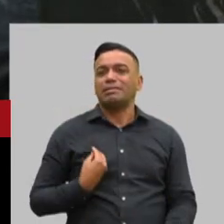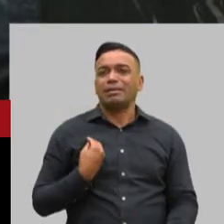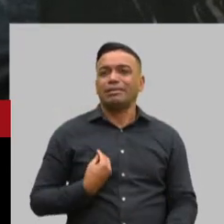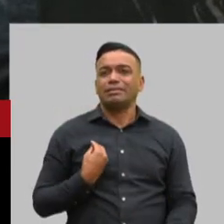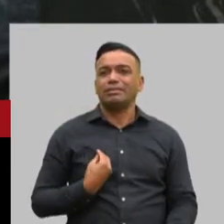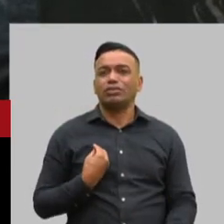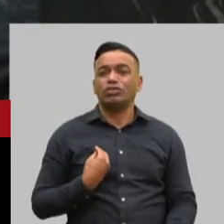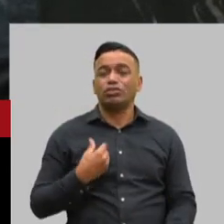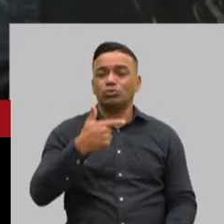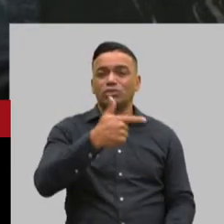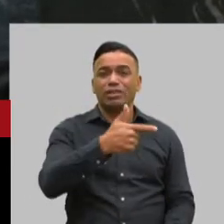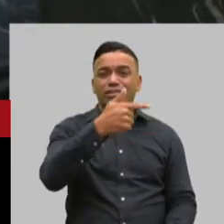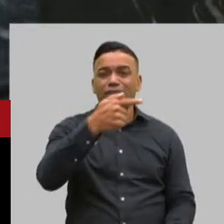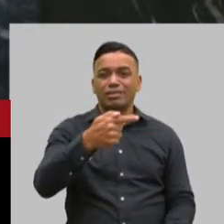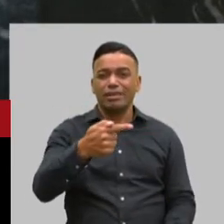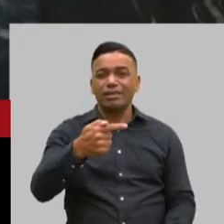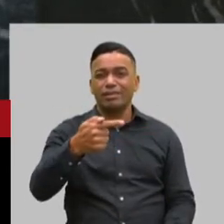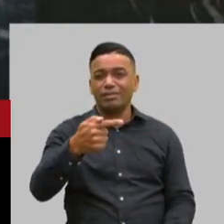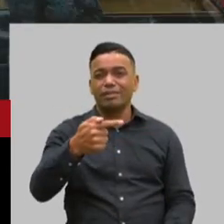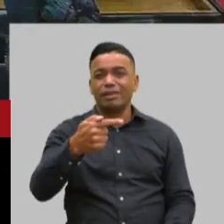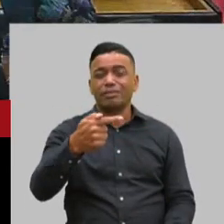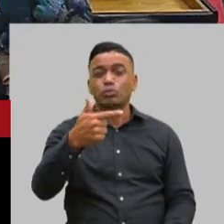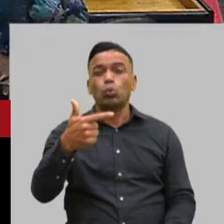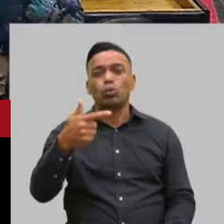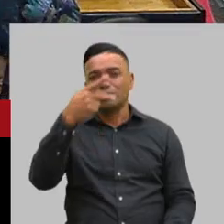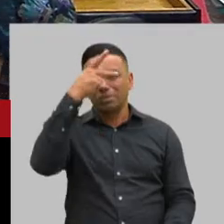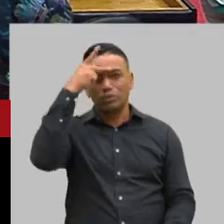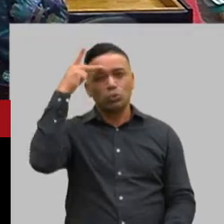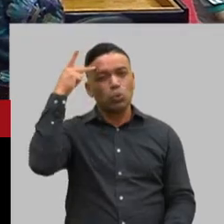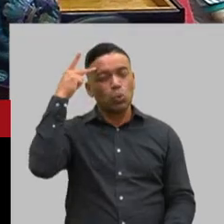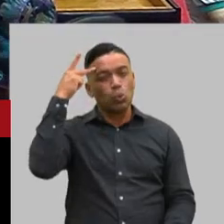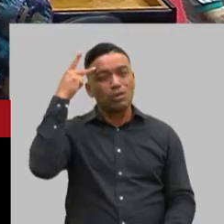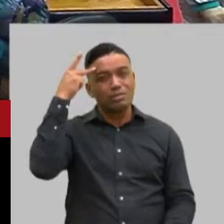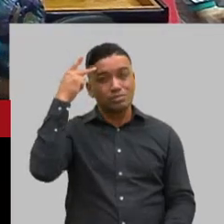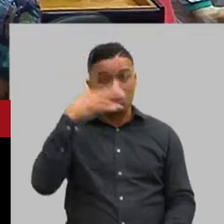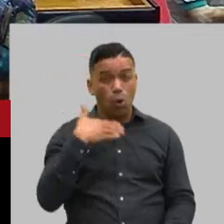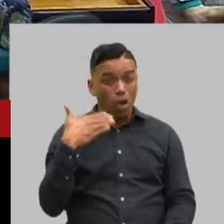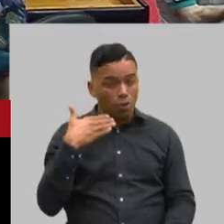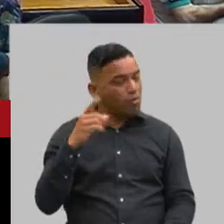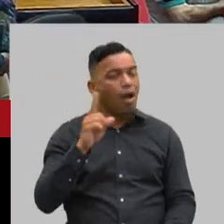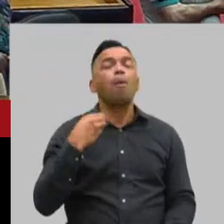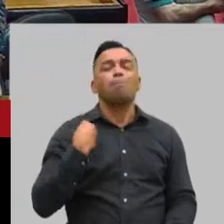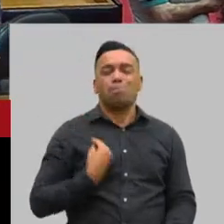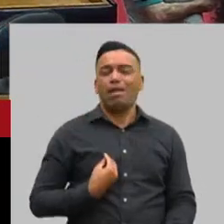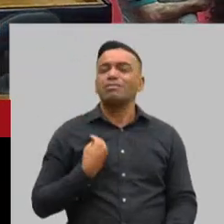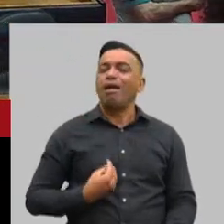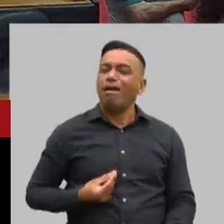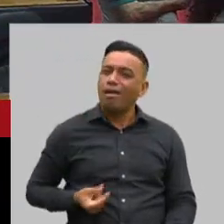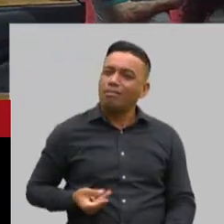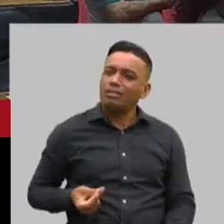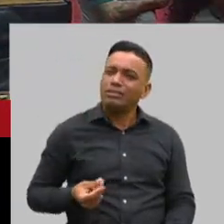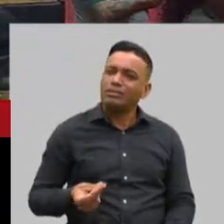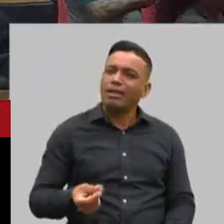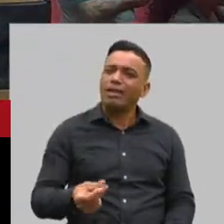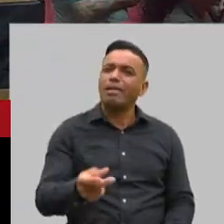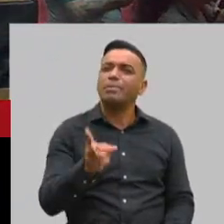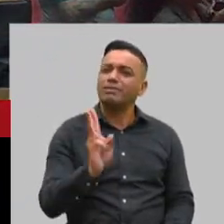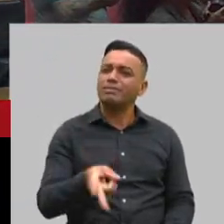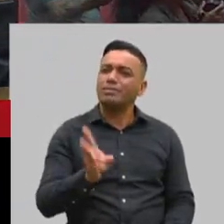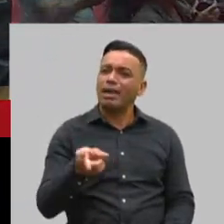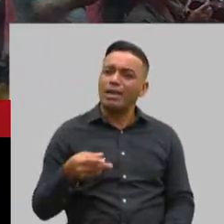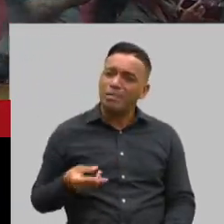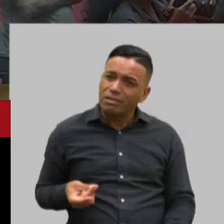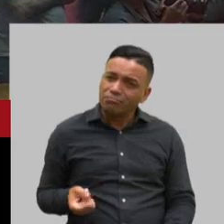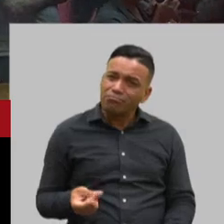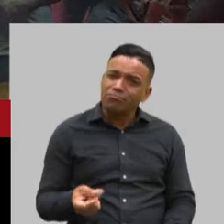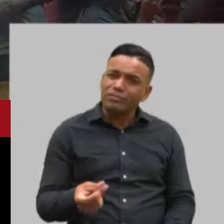Presente. 272 joias. Presente. Até quando? Sempre. Hasta quando? Sempre. Até